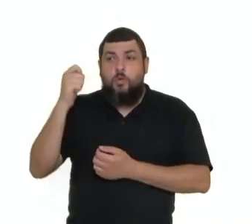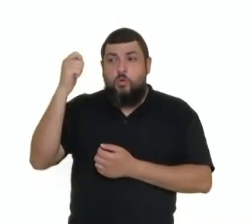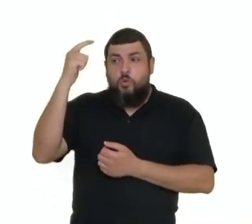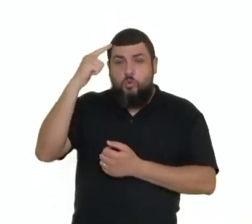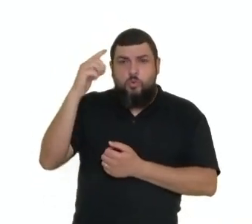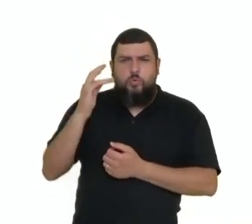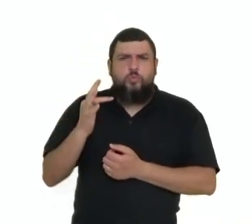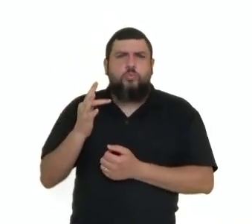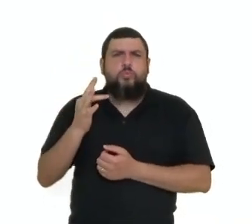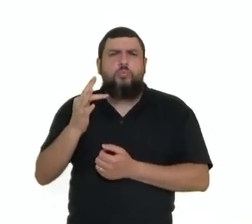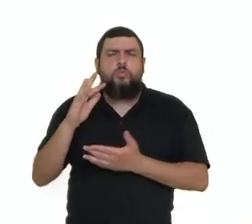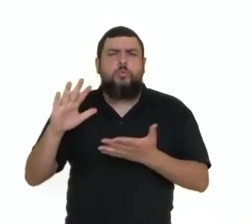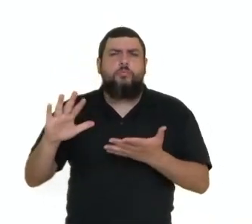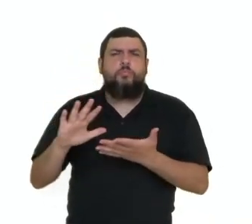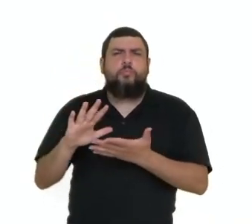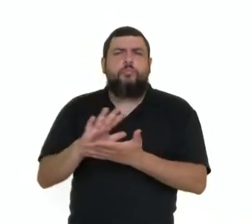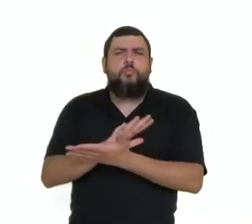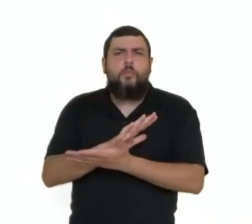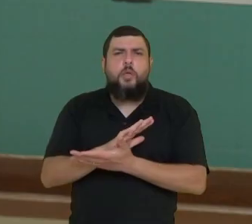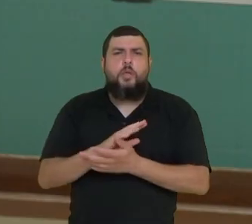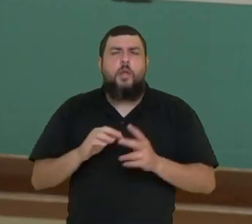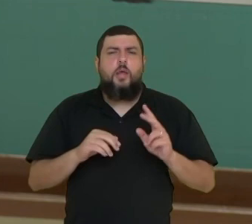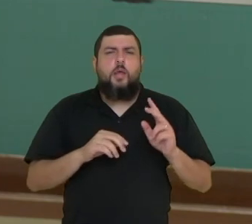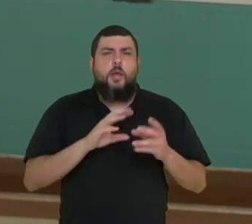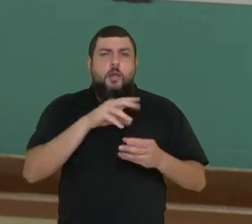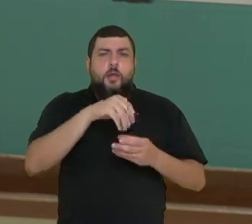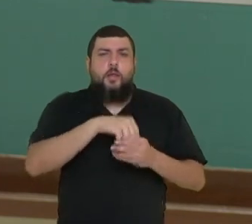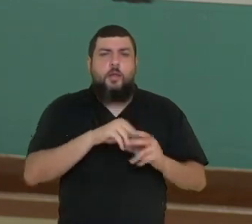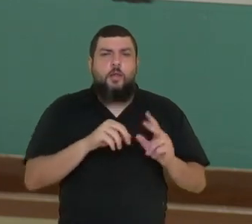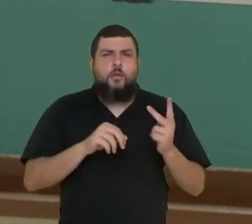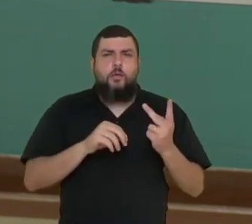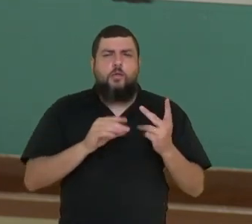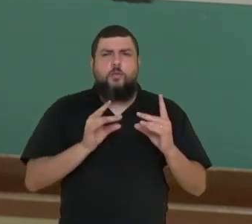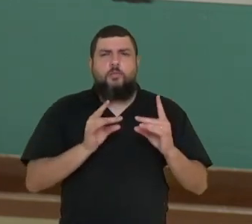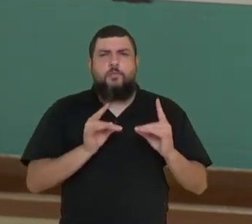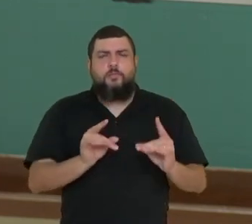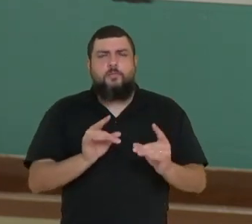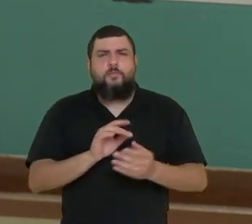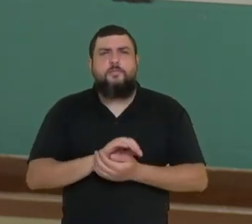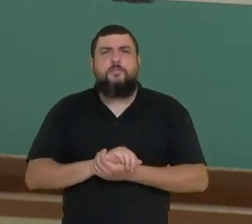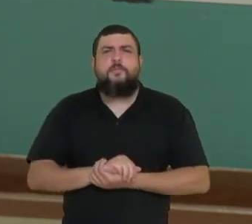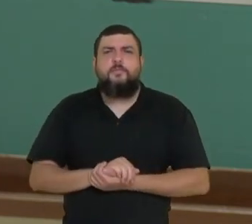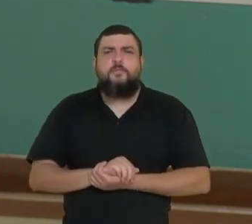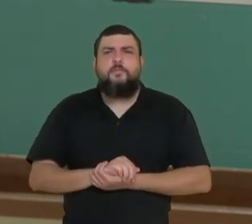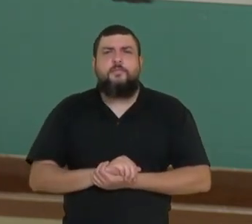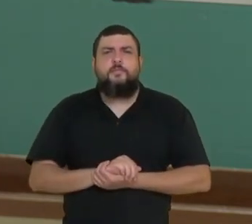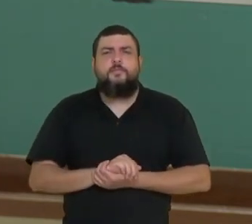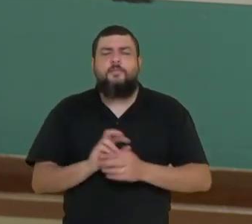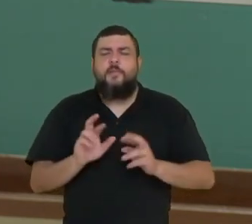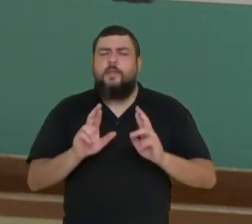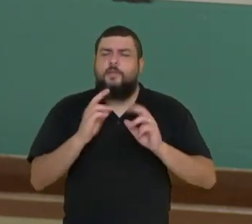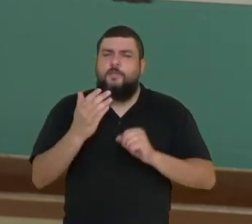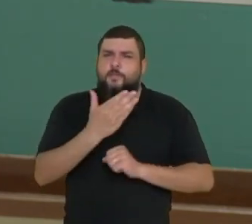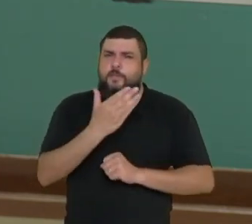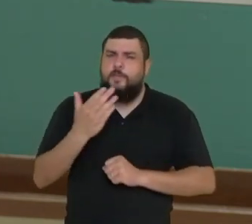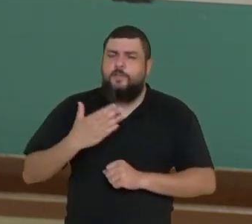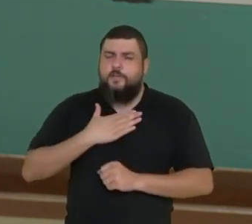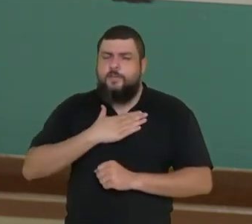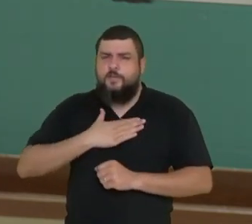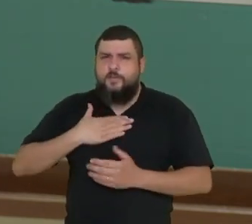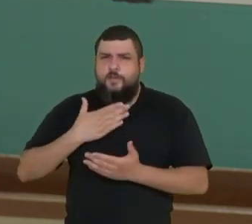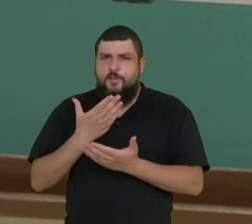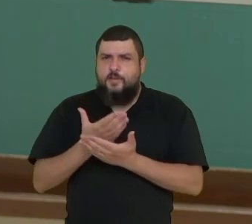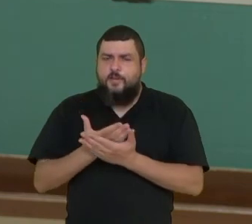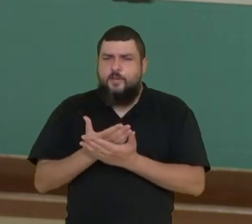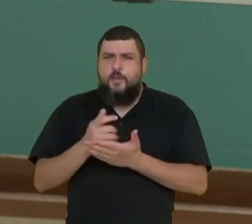dissipada quando todo o hidrogênio em seu núcleo queimar. Certo? Eu espero que vocês tenham gostado dessa aula.